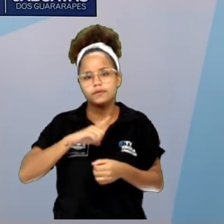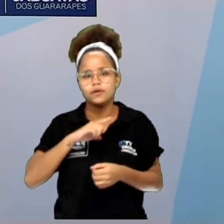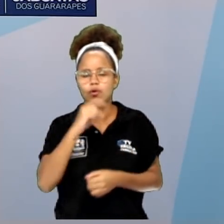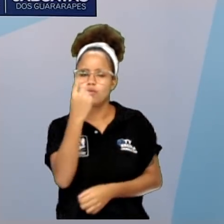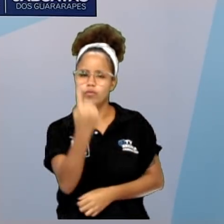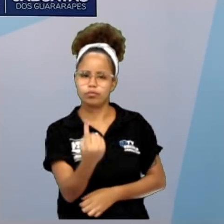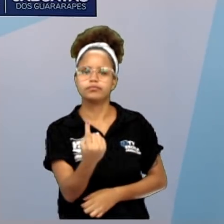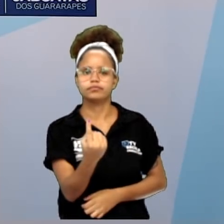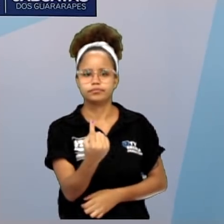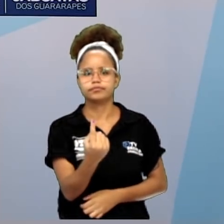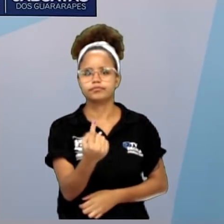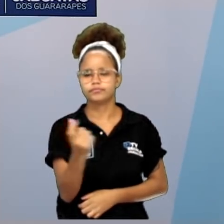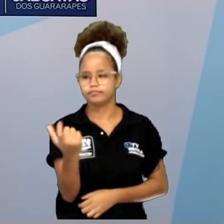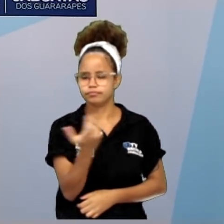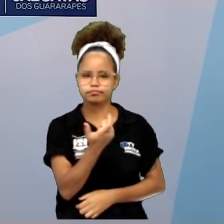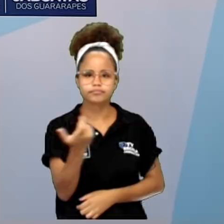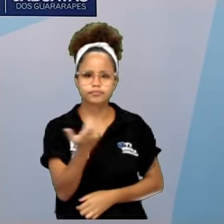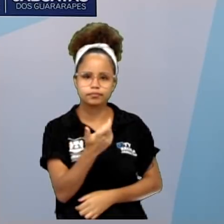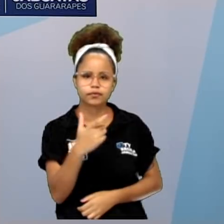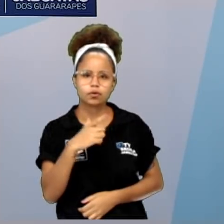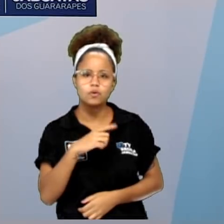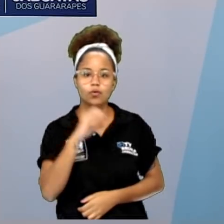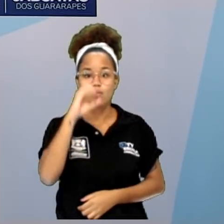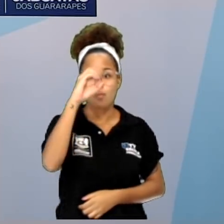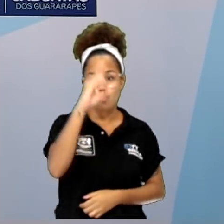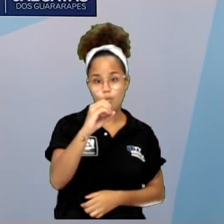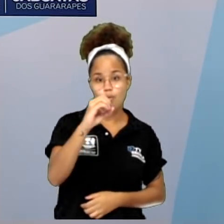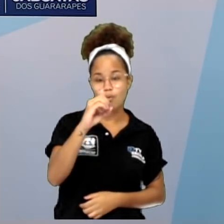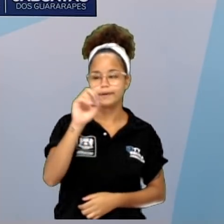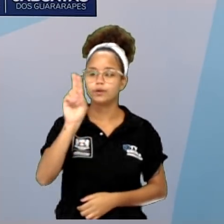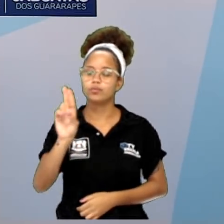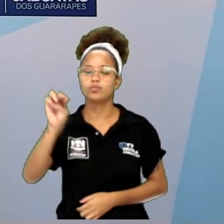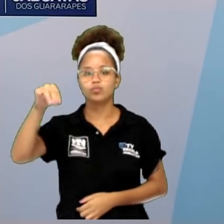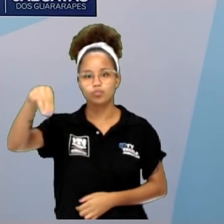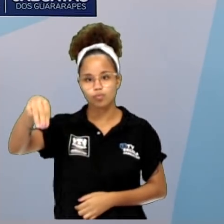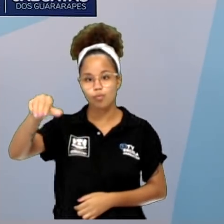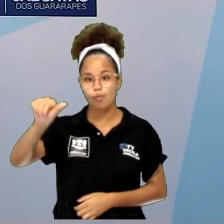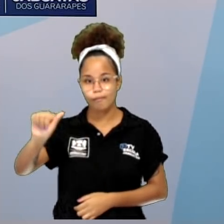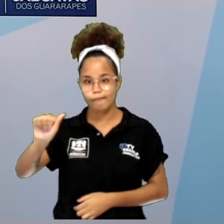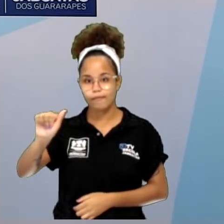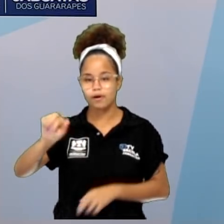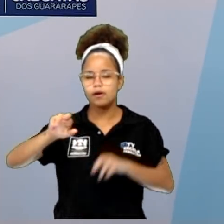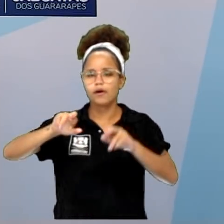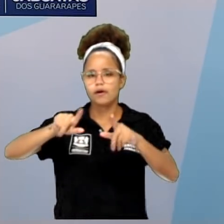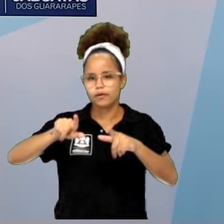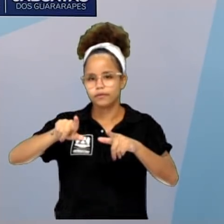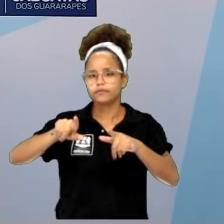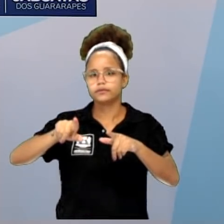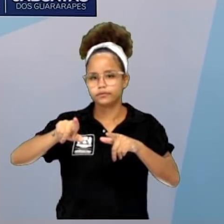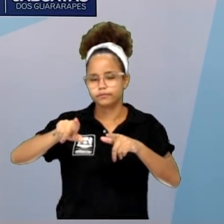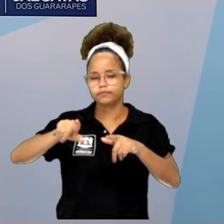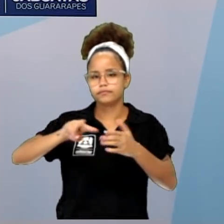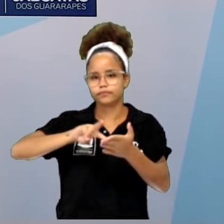Esse elemento núcleo, apesar dos termos o e uma dirigirem-se a presente, eles fazem